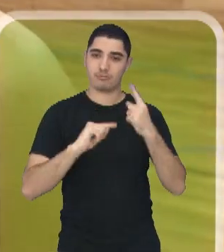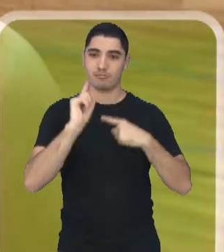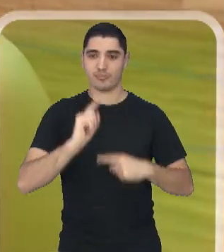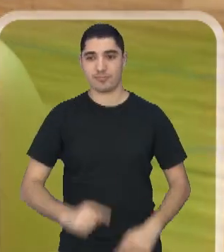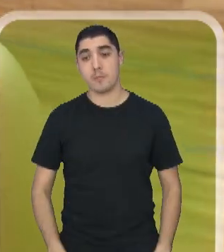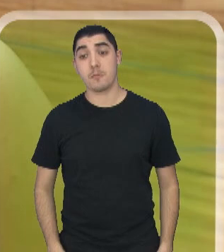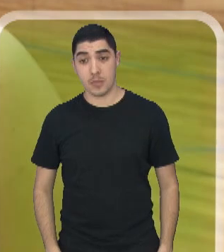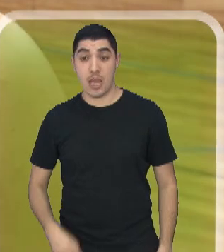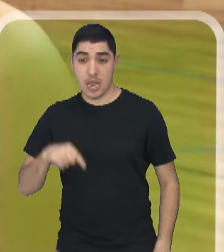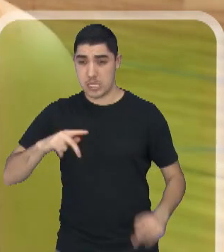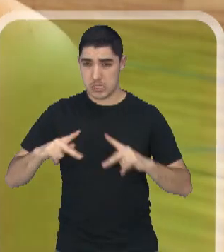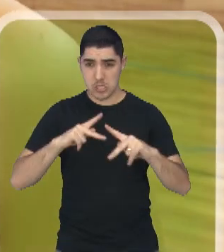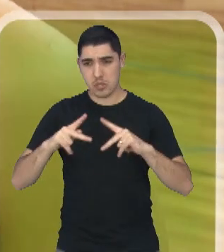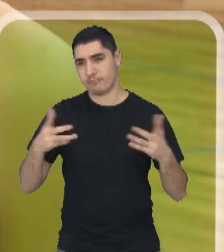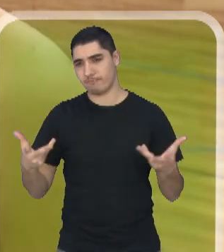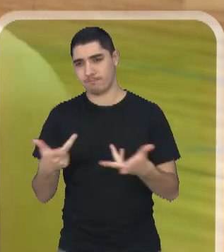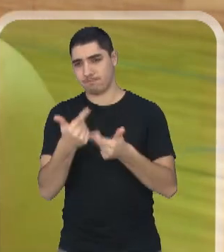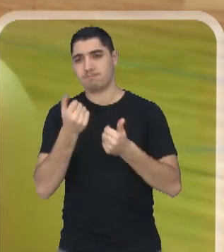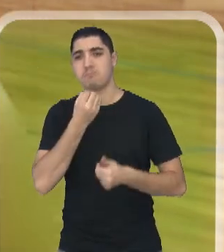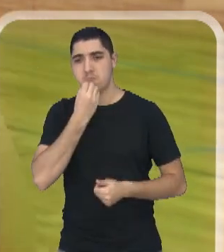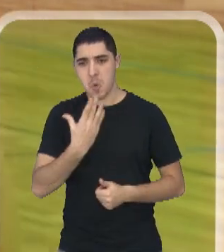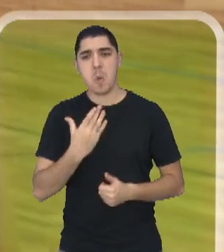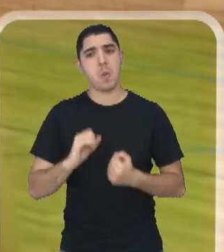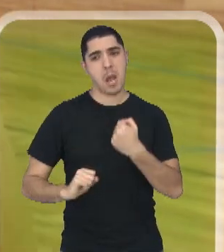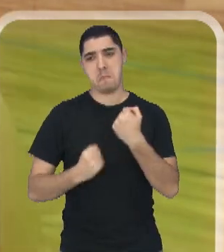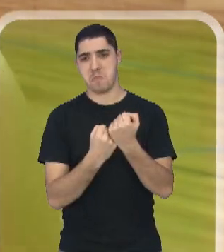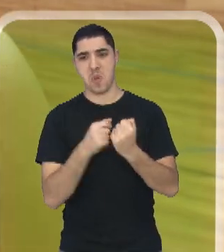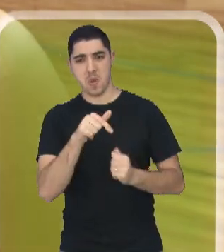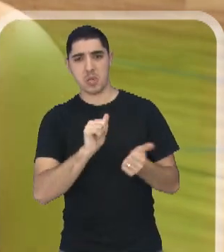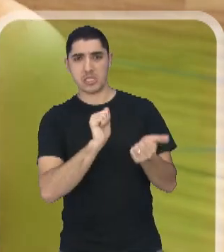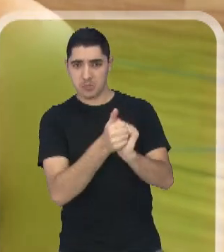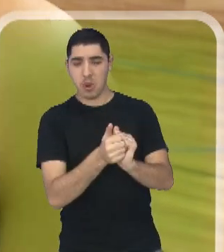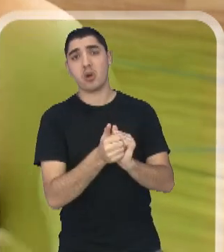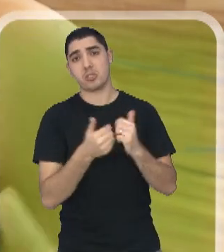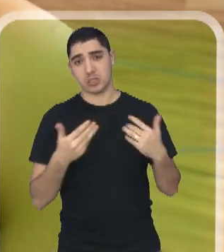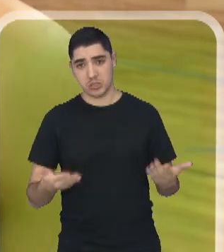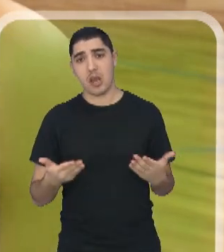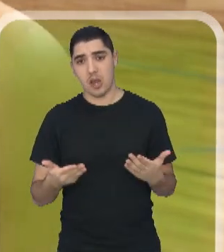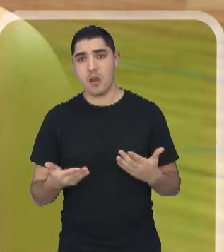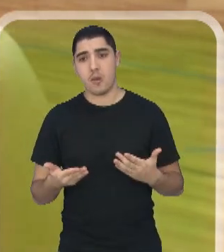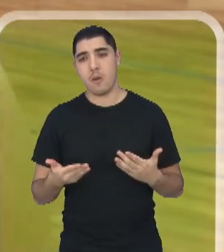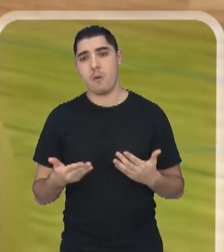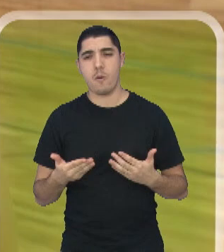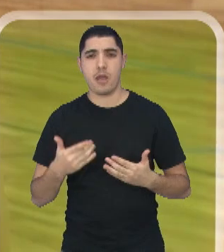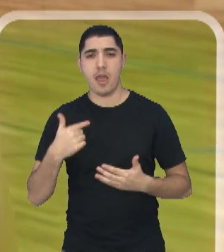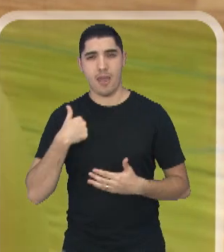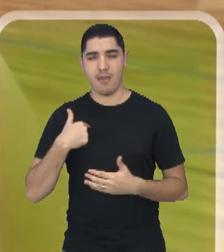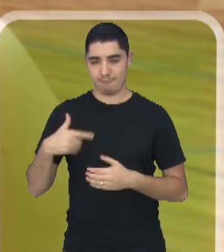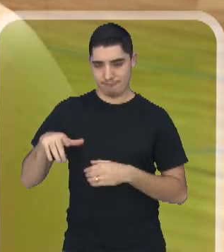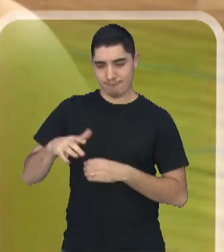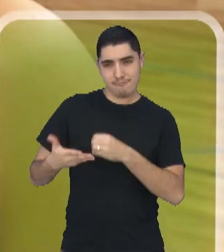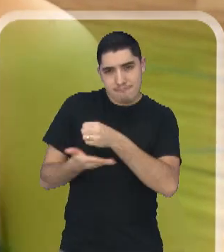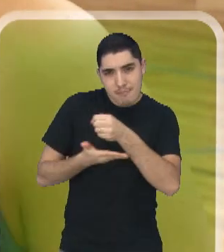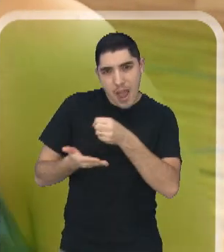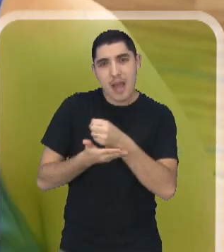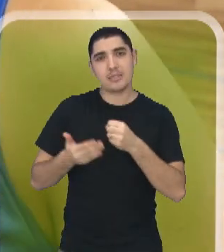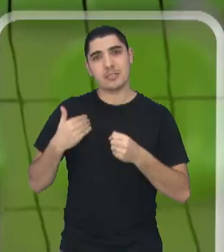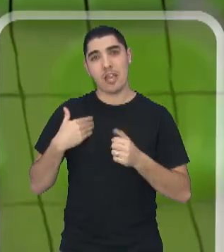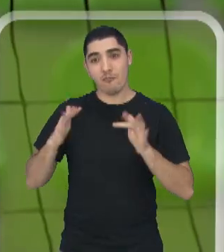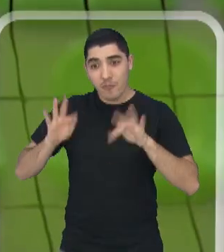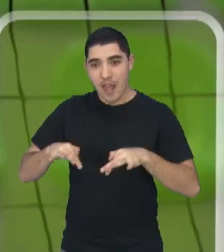a cidade é muito boa, assim, eles apoiam muito o esporte. E terminar aqui a minha categoria de base vai ser muito bom